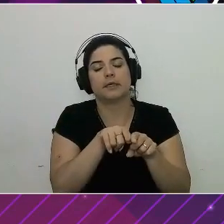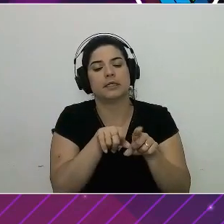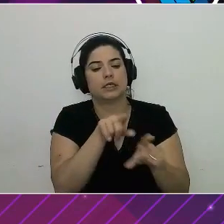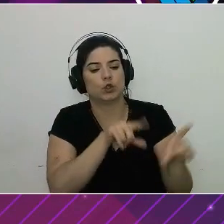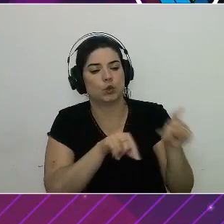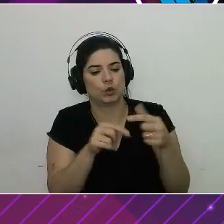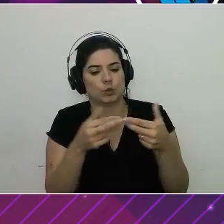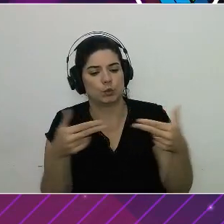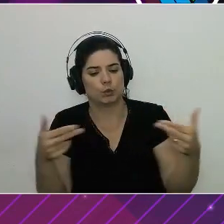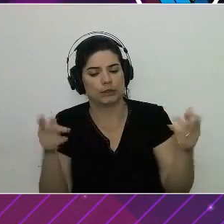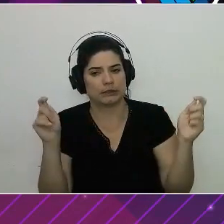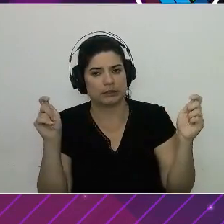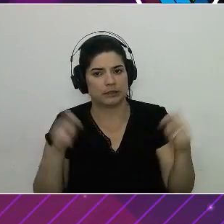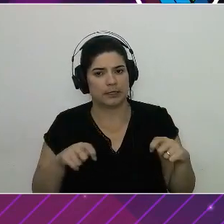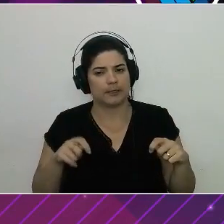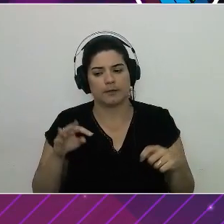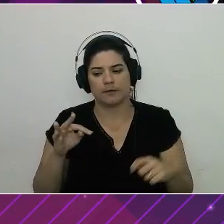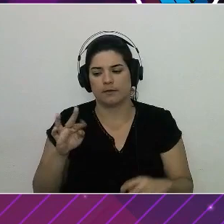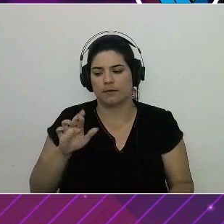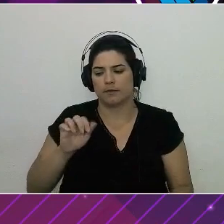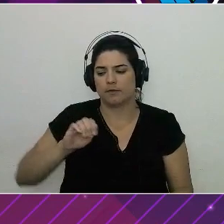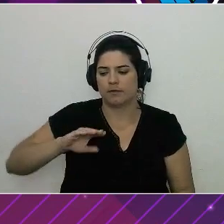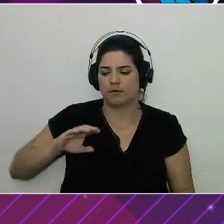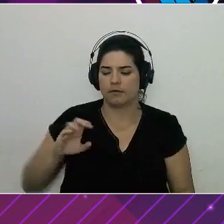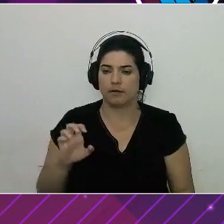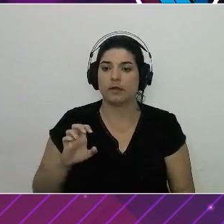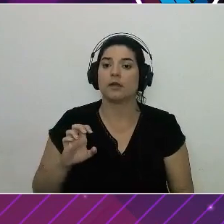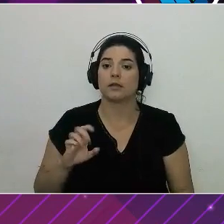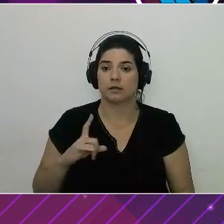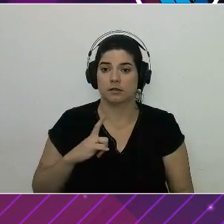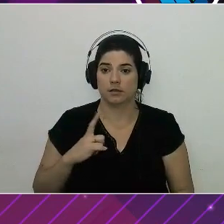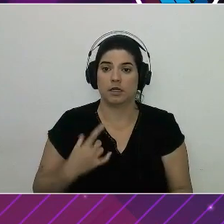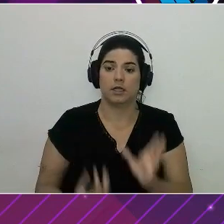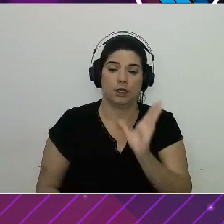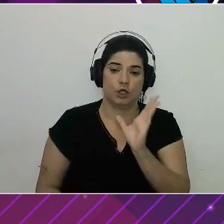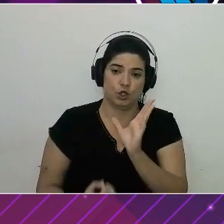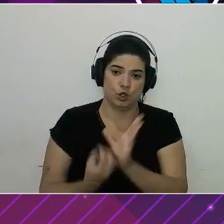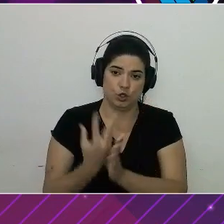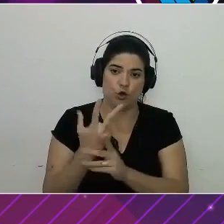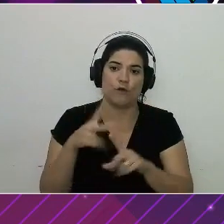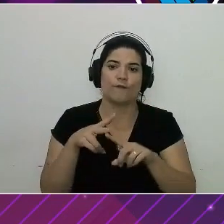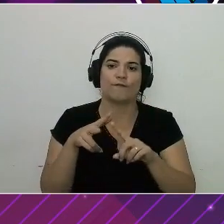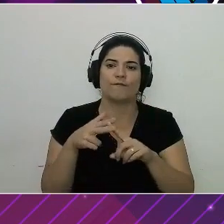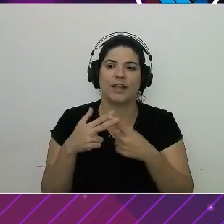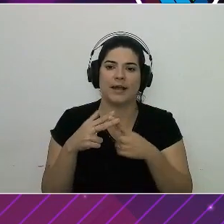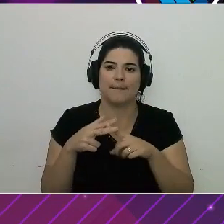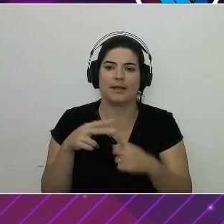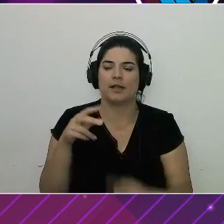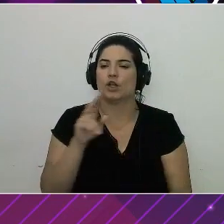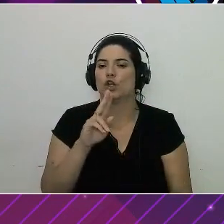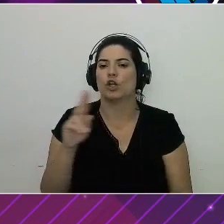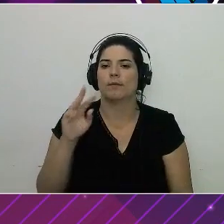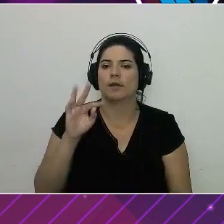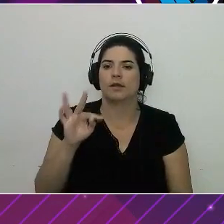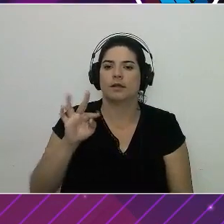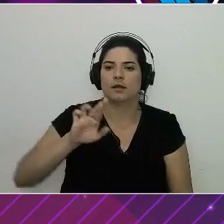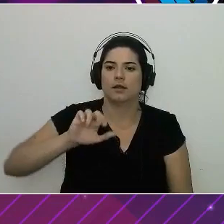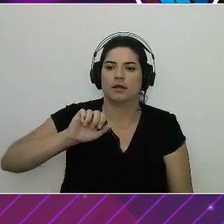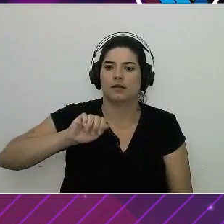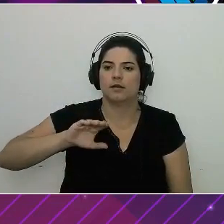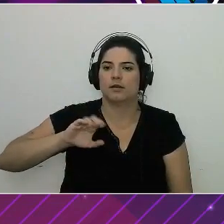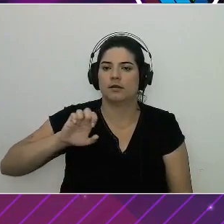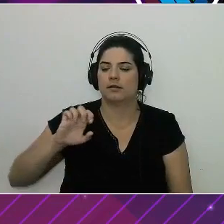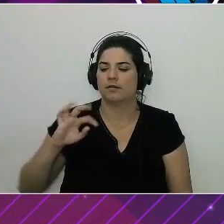a gente desenvolveu na CobeShop uma ferramenta chamada TraceTest, que ela é open source, então qualquer pessoa